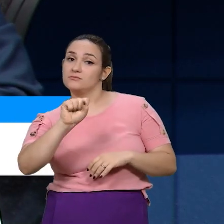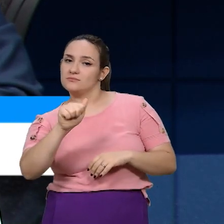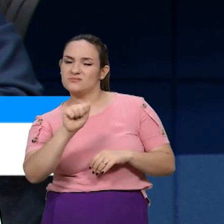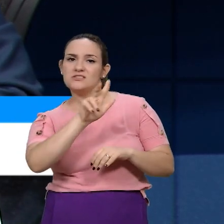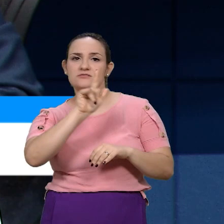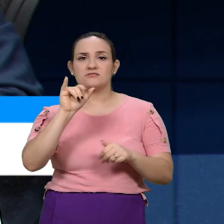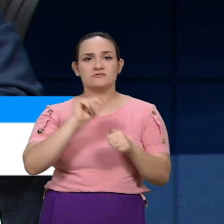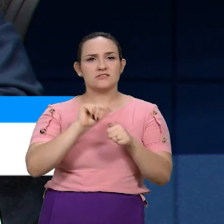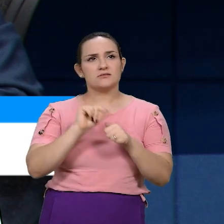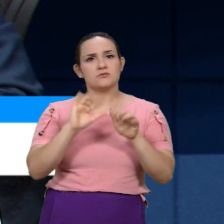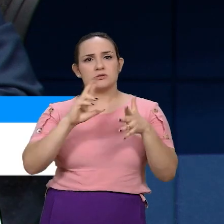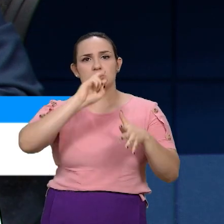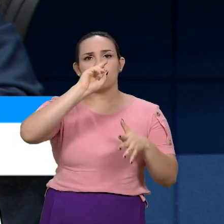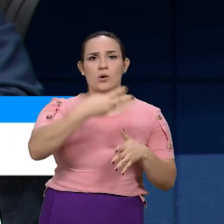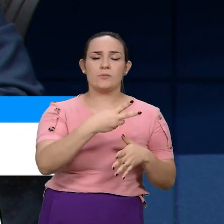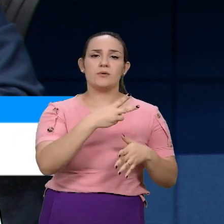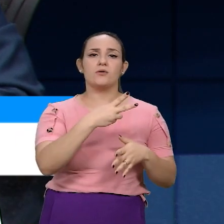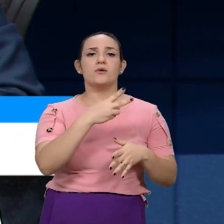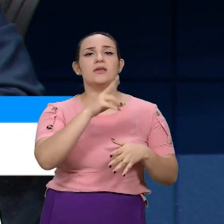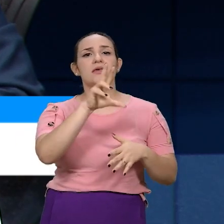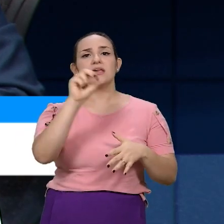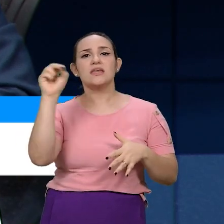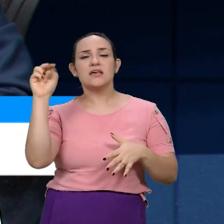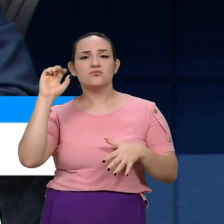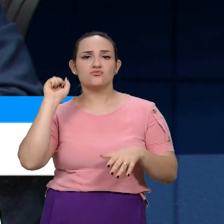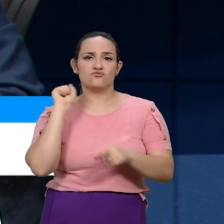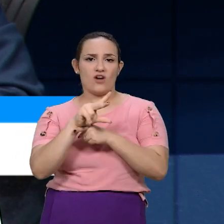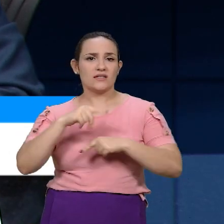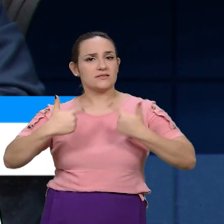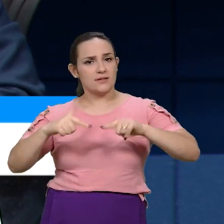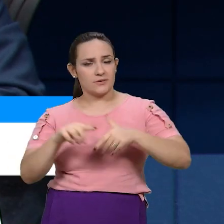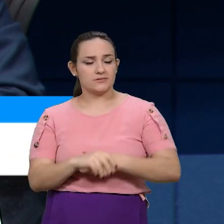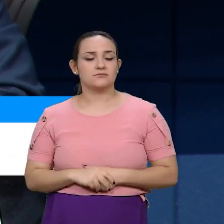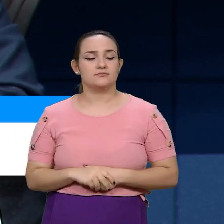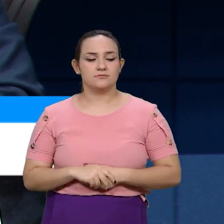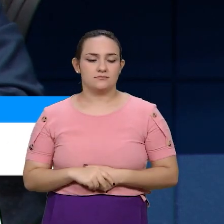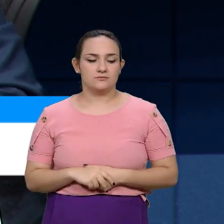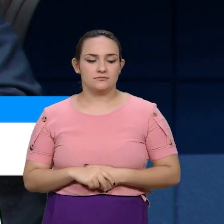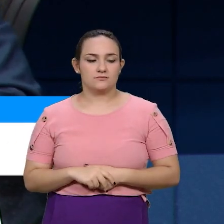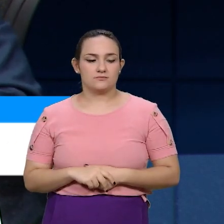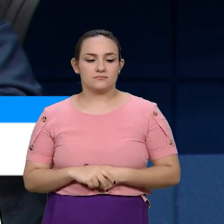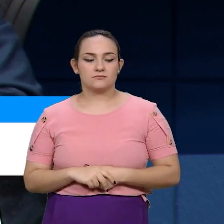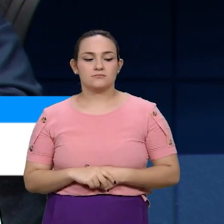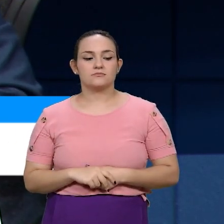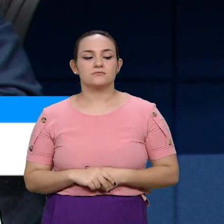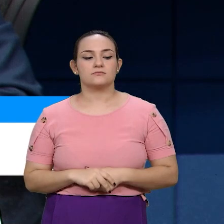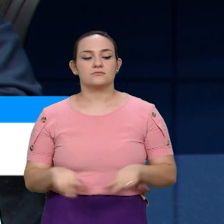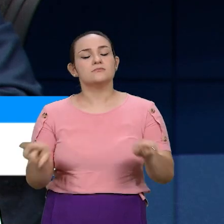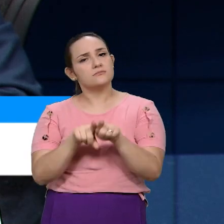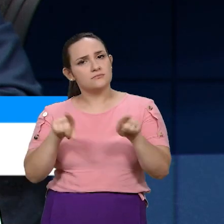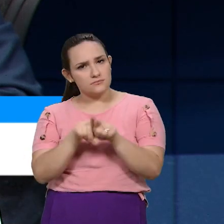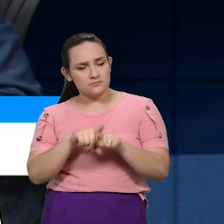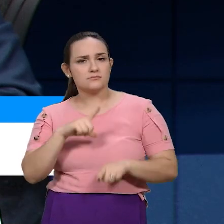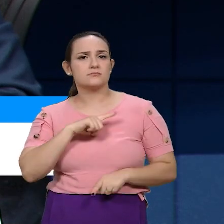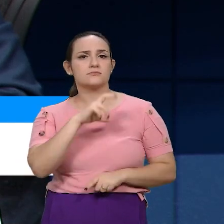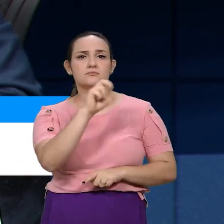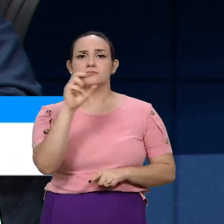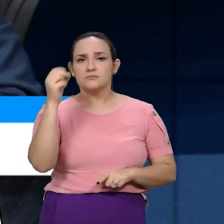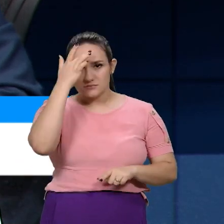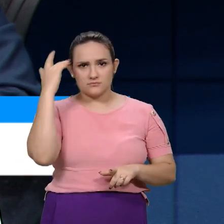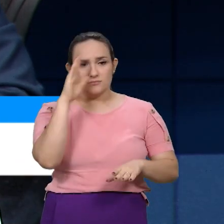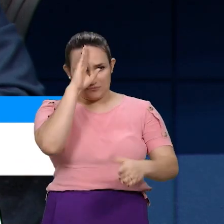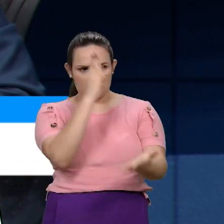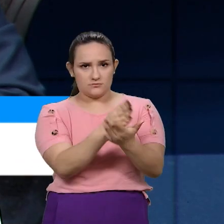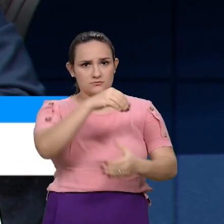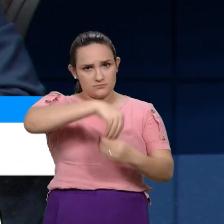obra, 2.500 empregos e com 500 funcionários na unidade,